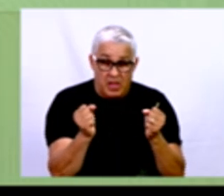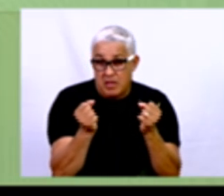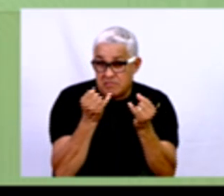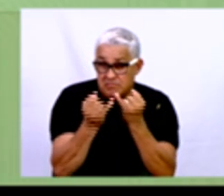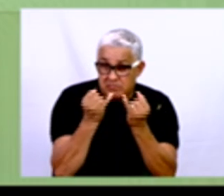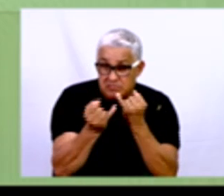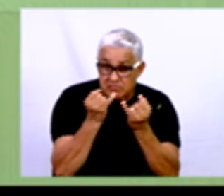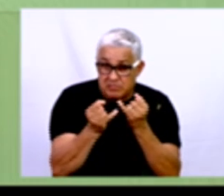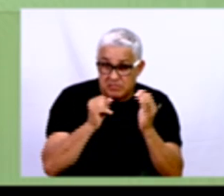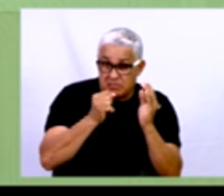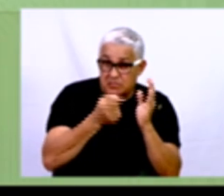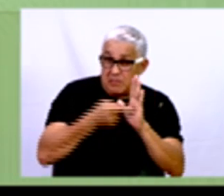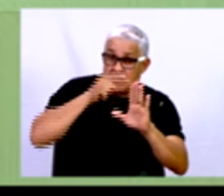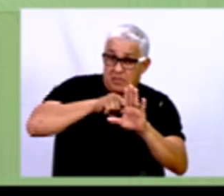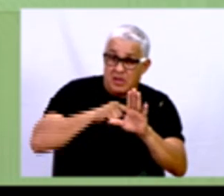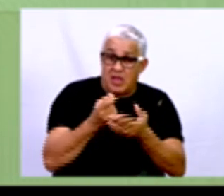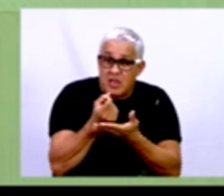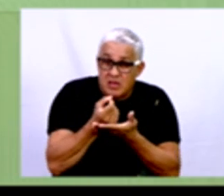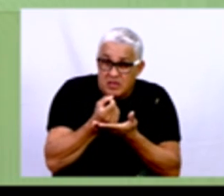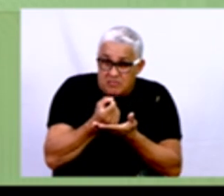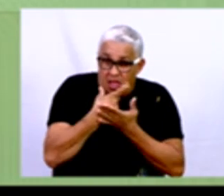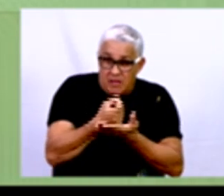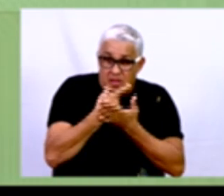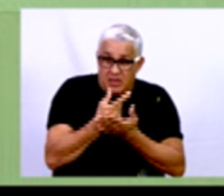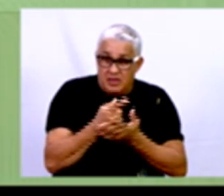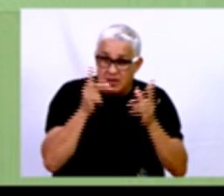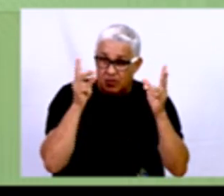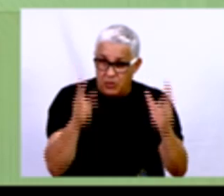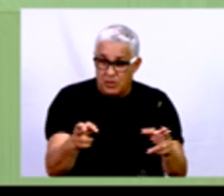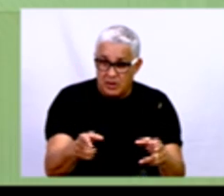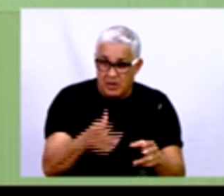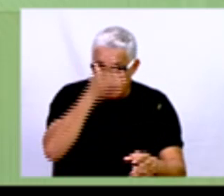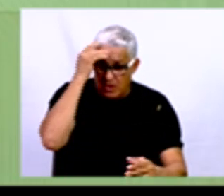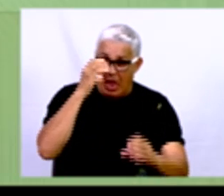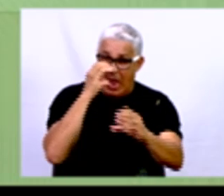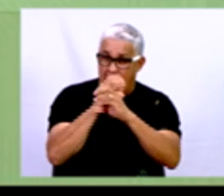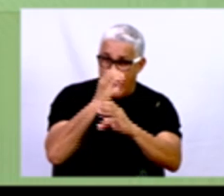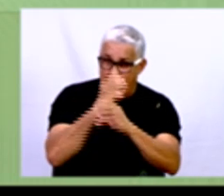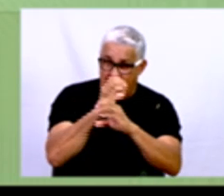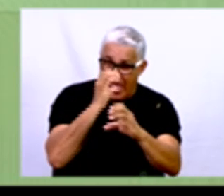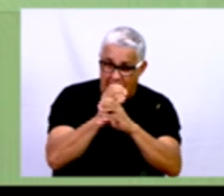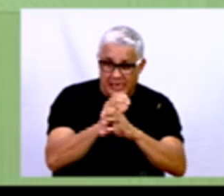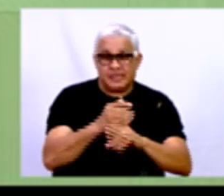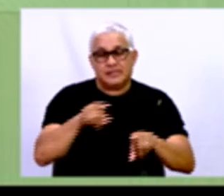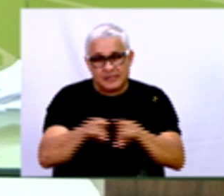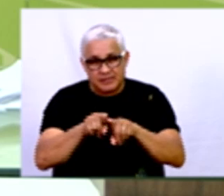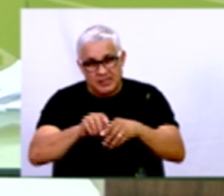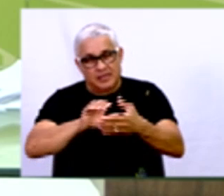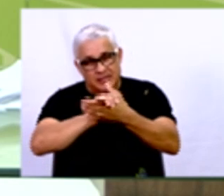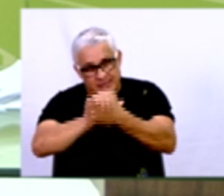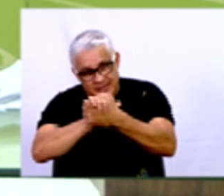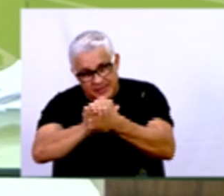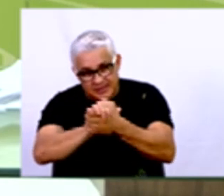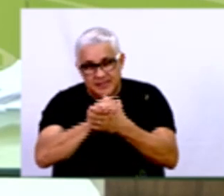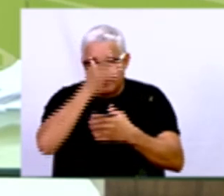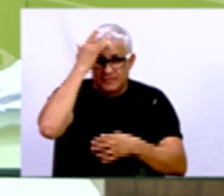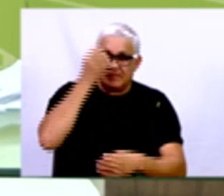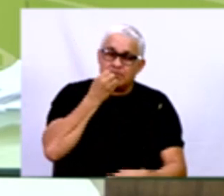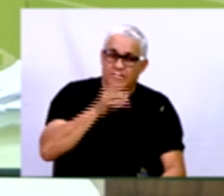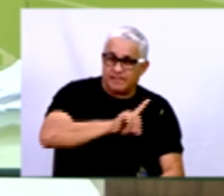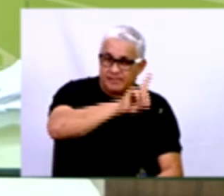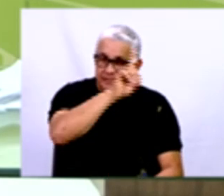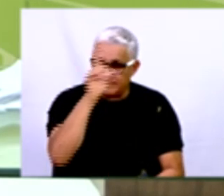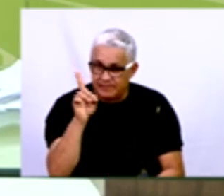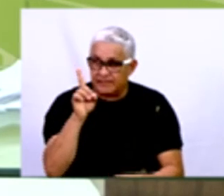a linguagem sendo utilizada como um remédio, não é mesmo? É quando você cumprimenta alguém, quando você dá um bom